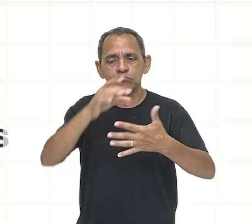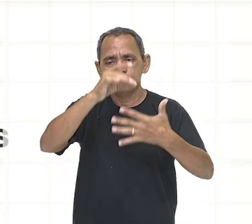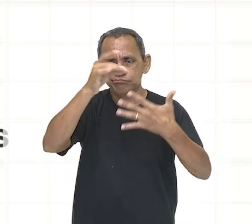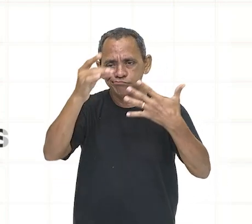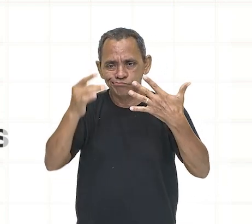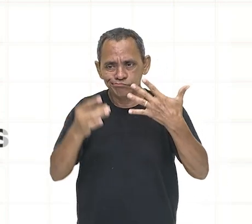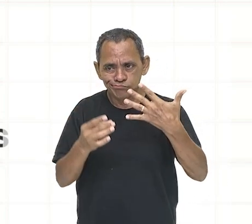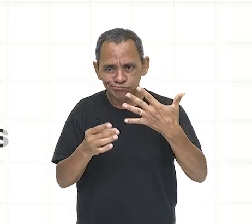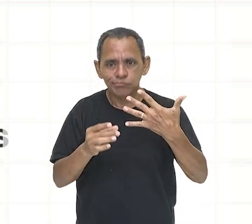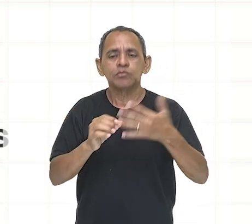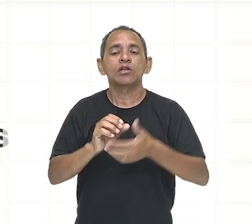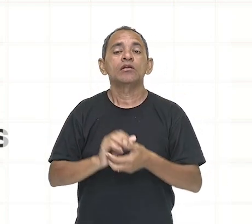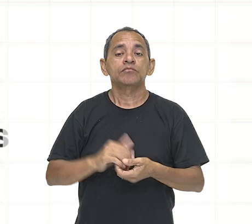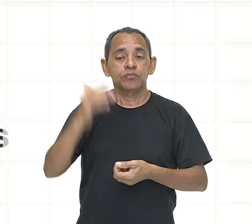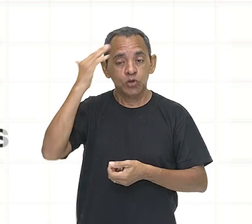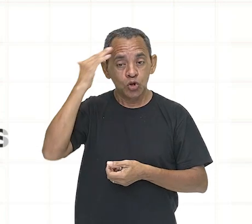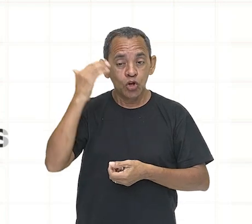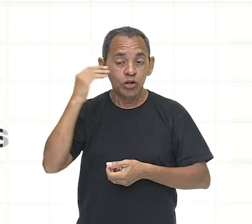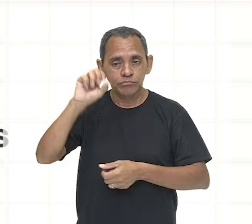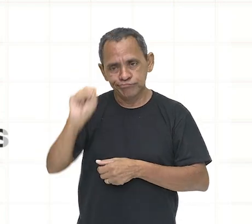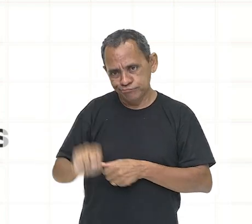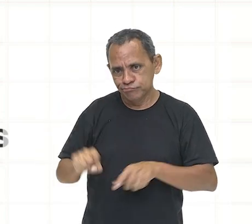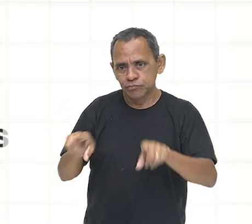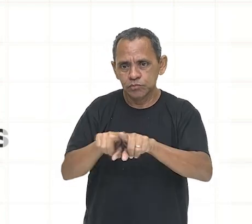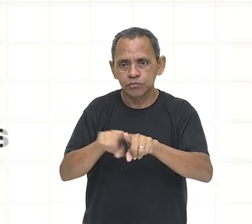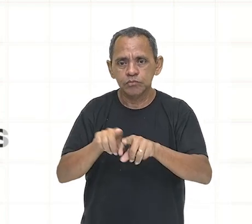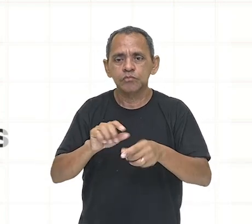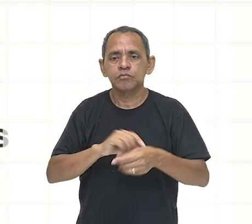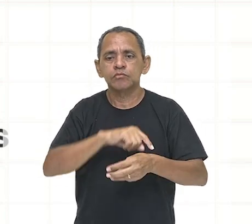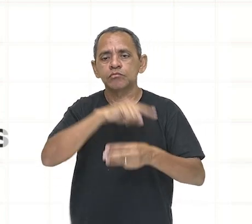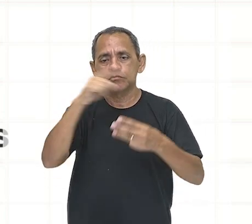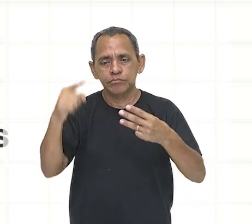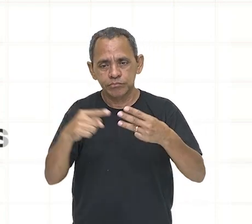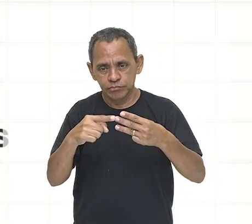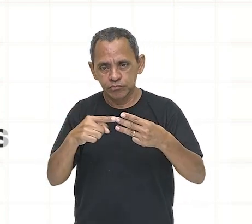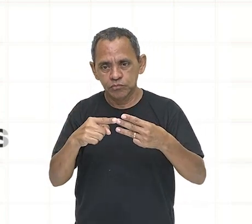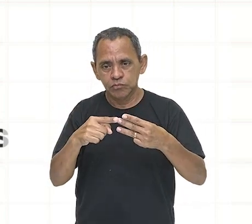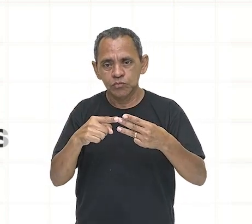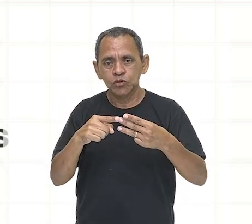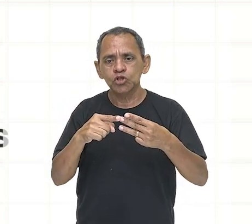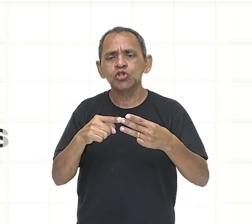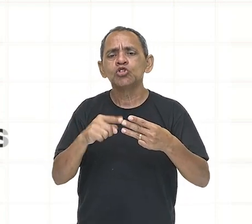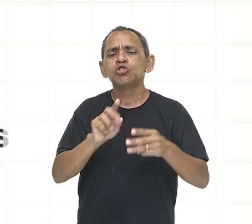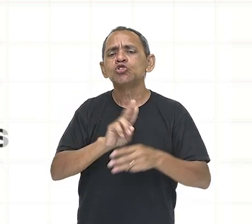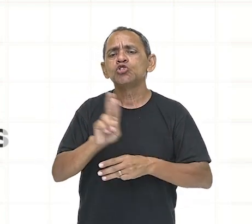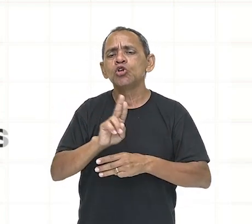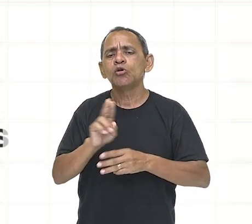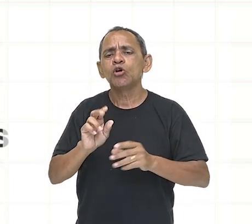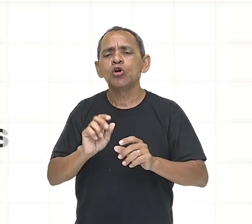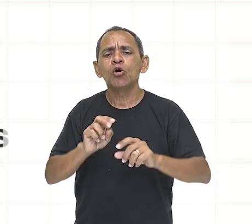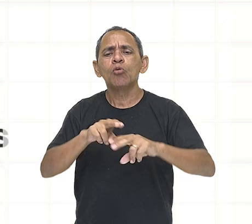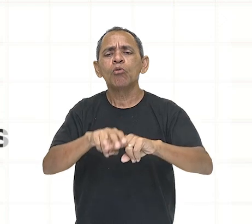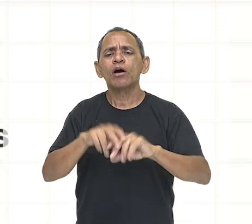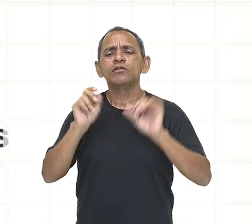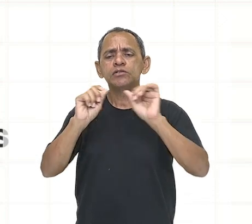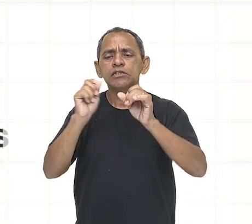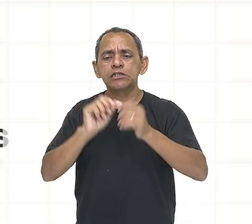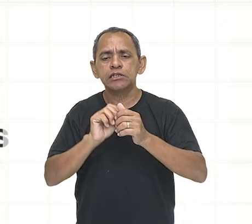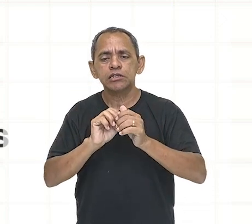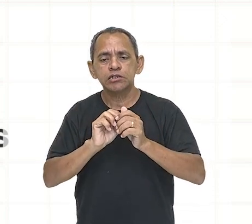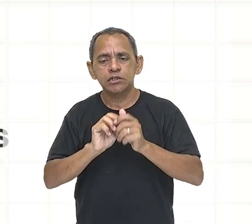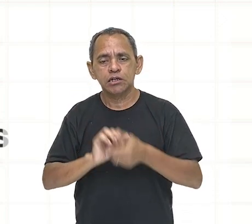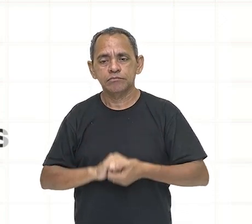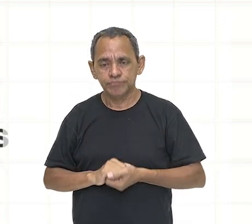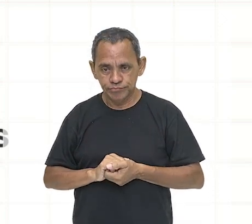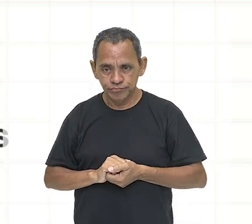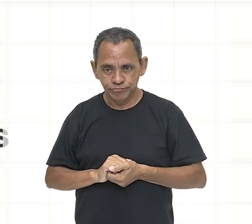Kong e Coreia do Sul. Essa denominação tigres asiáticos vem da agressividade, né? Uma simbologia da